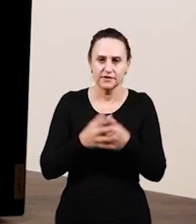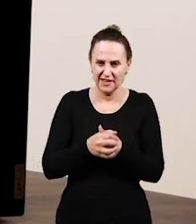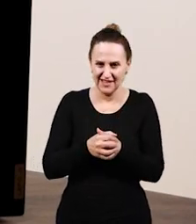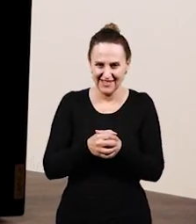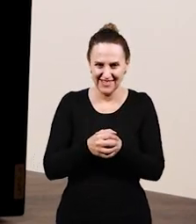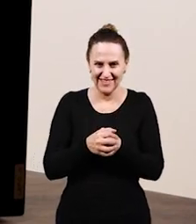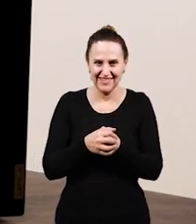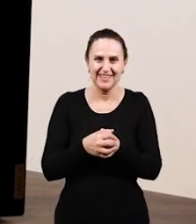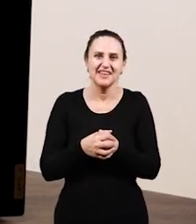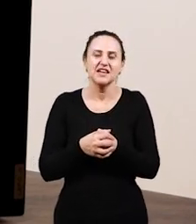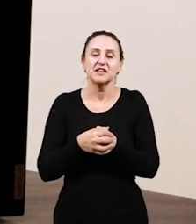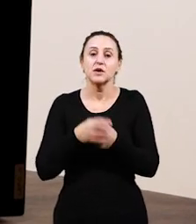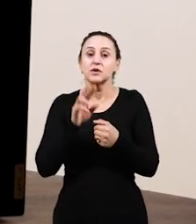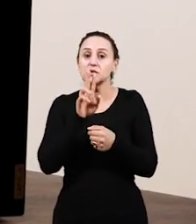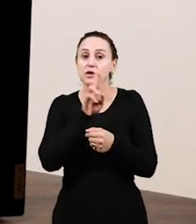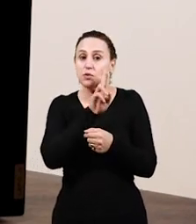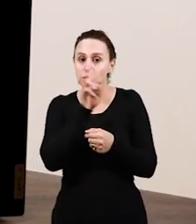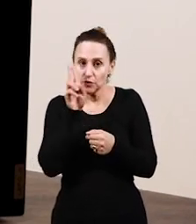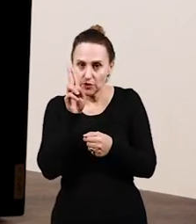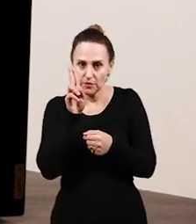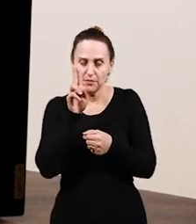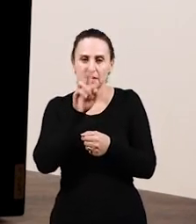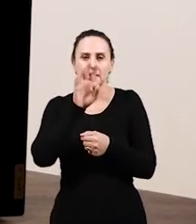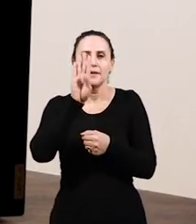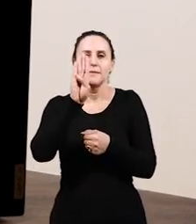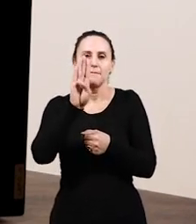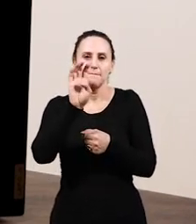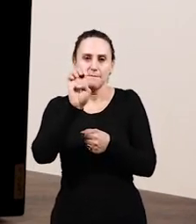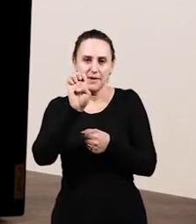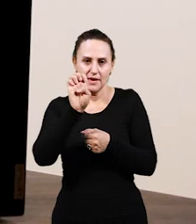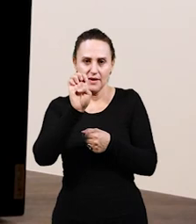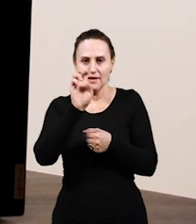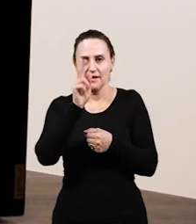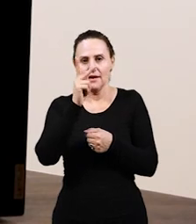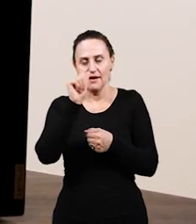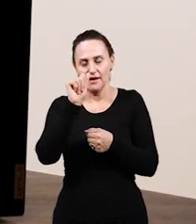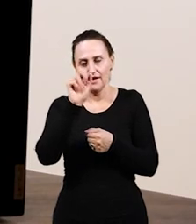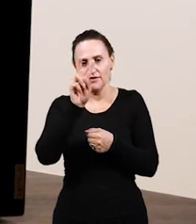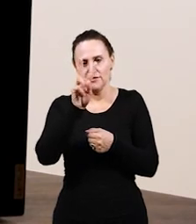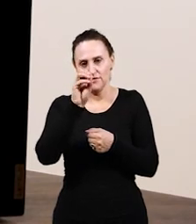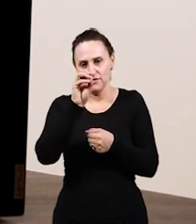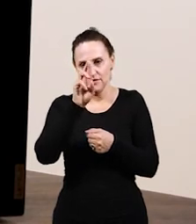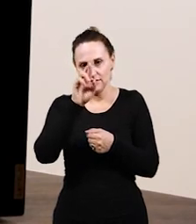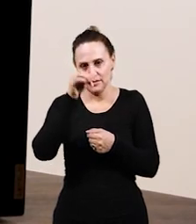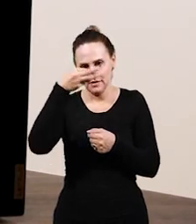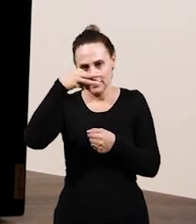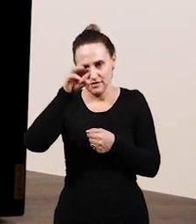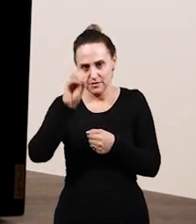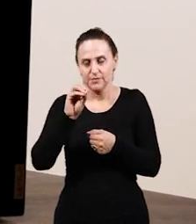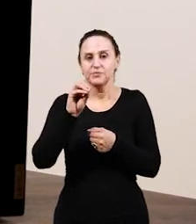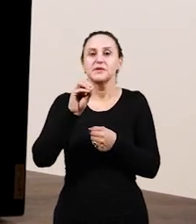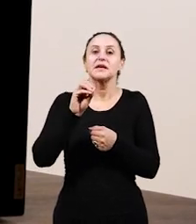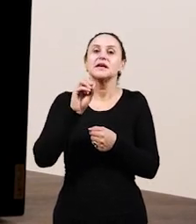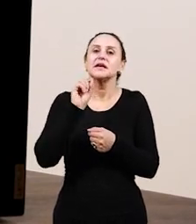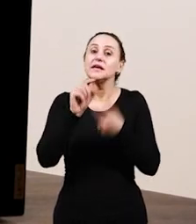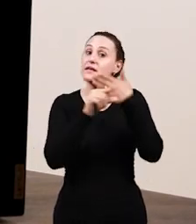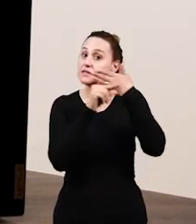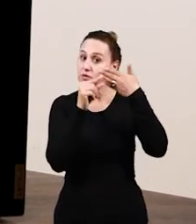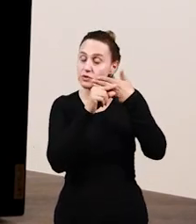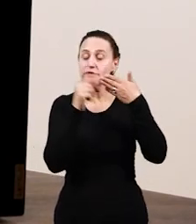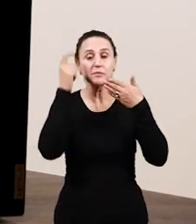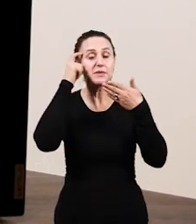e se chama behaviorismo tá então é o plum filho vai pensar a linguagem